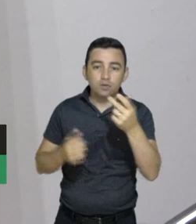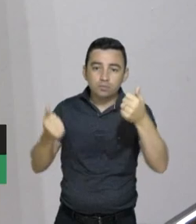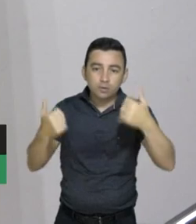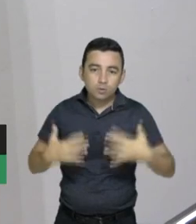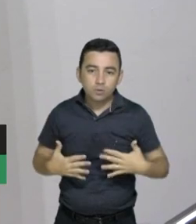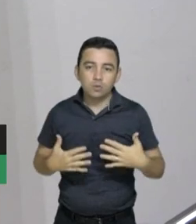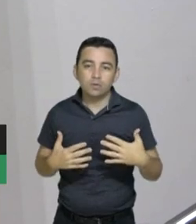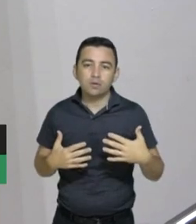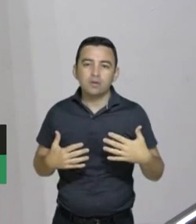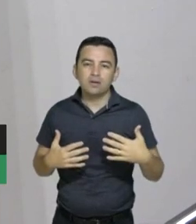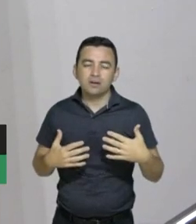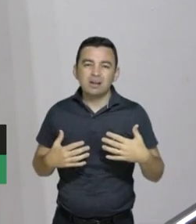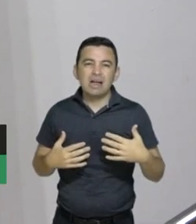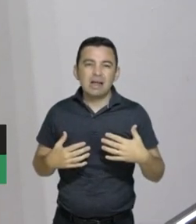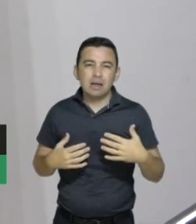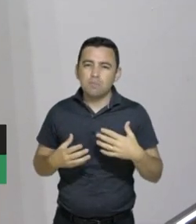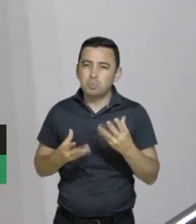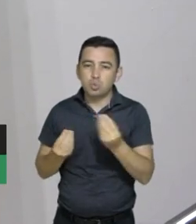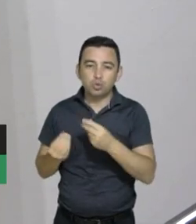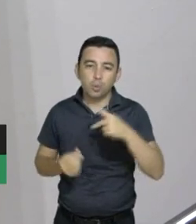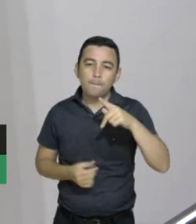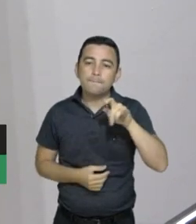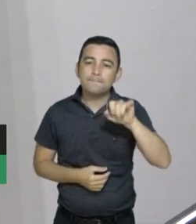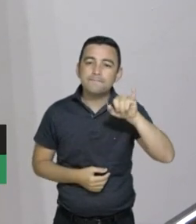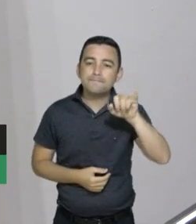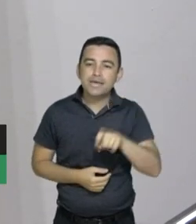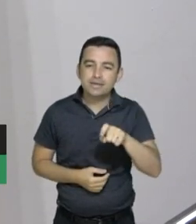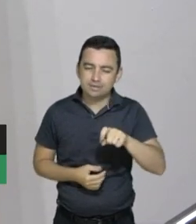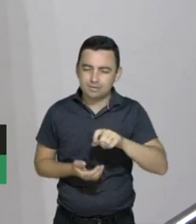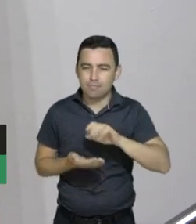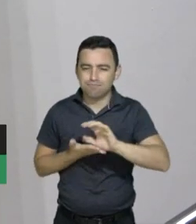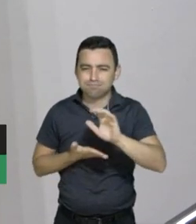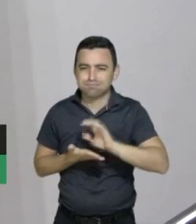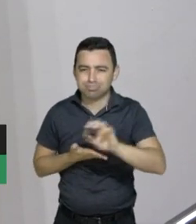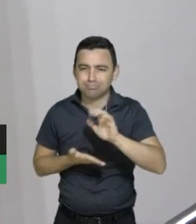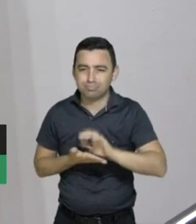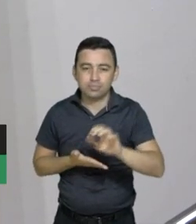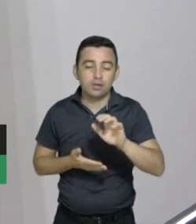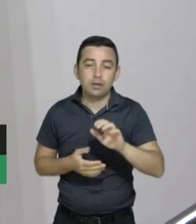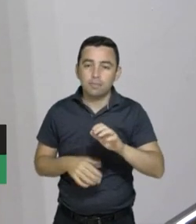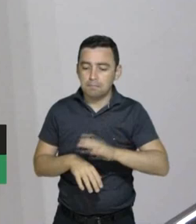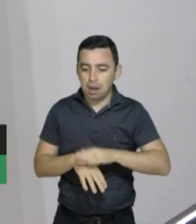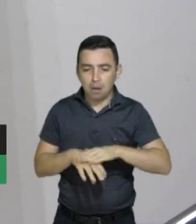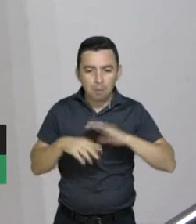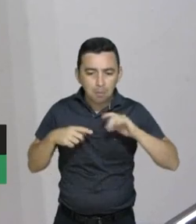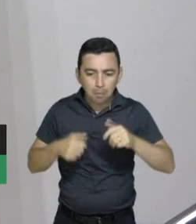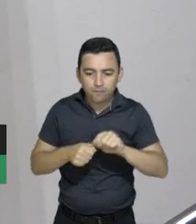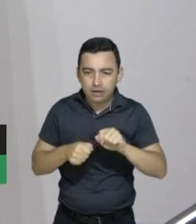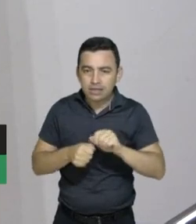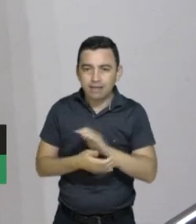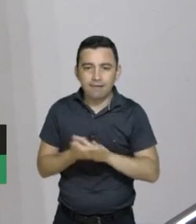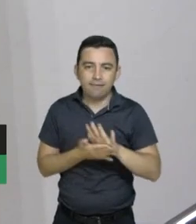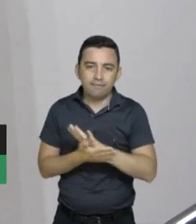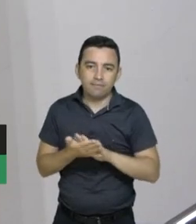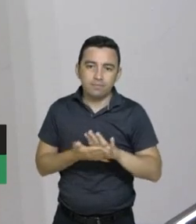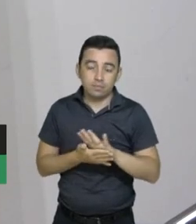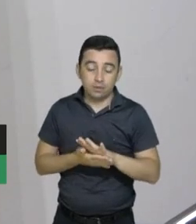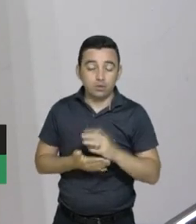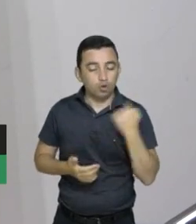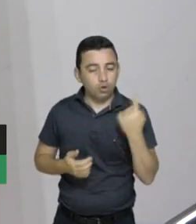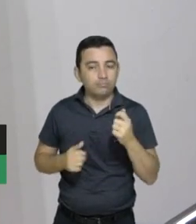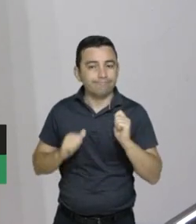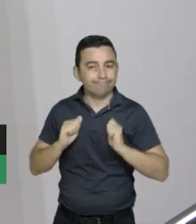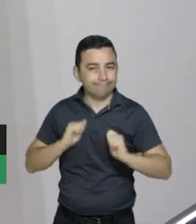foi muito pics e pouca ação e a gente espera que a gente a partir de agora